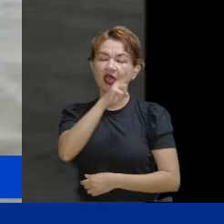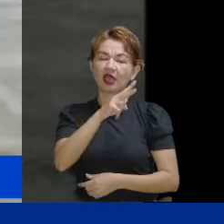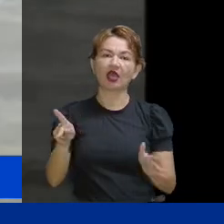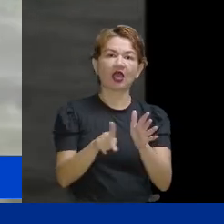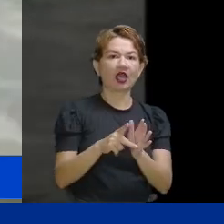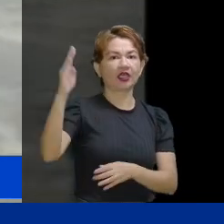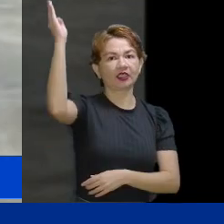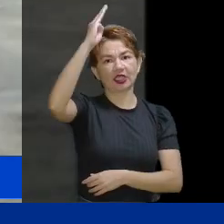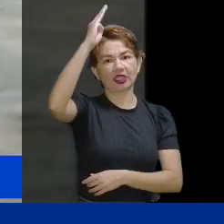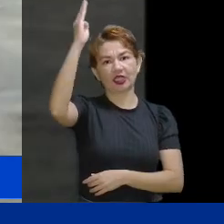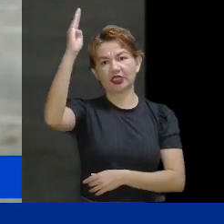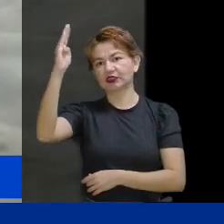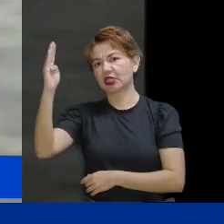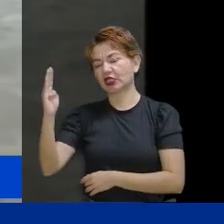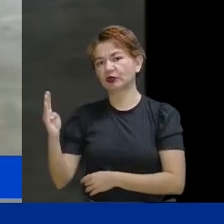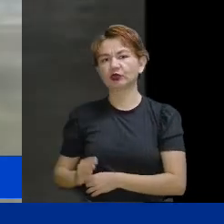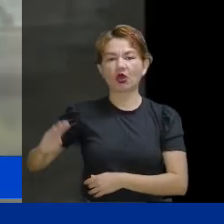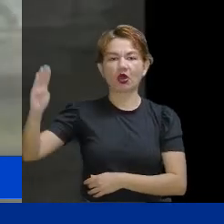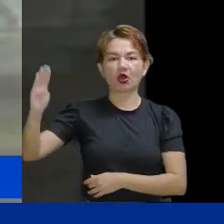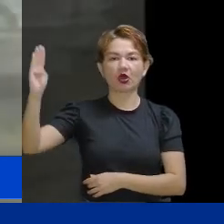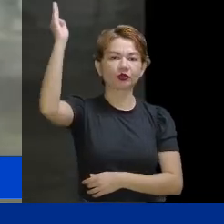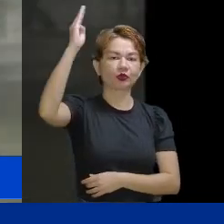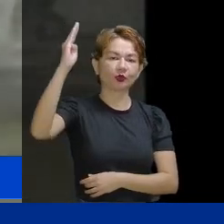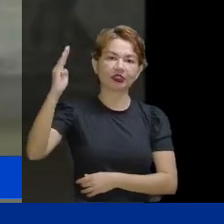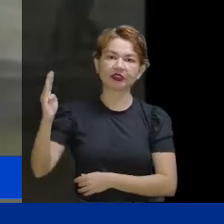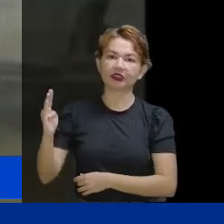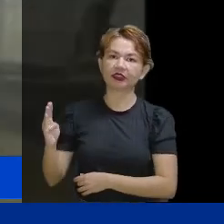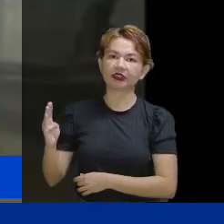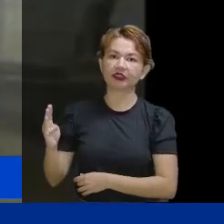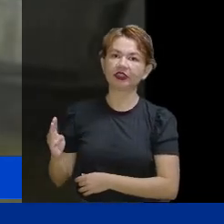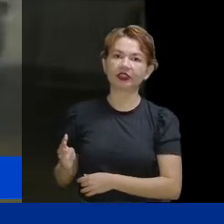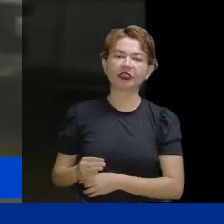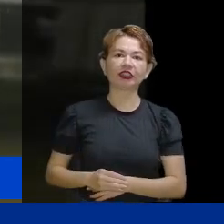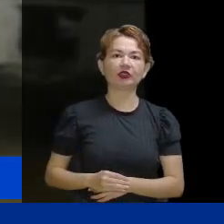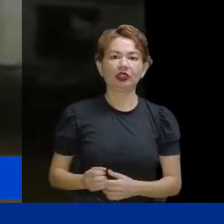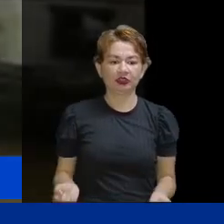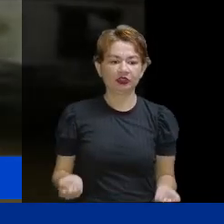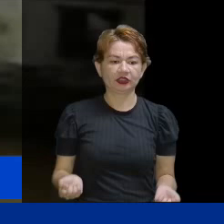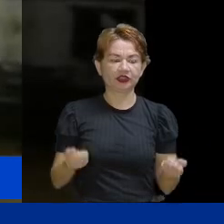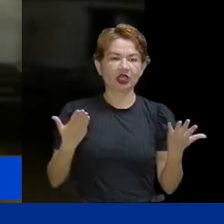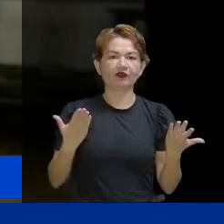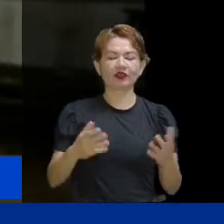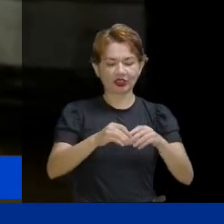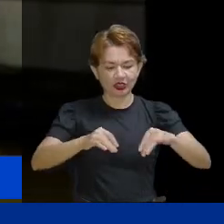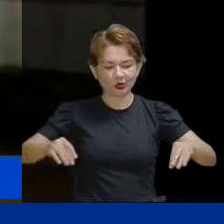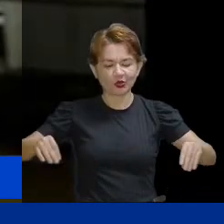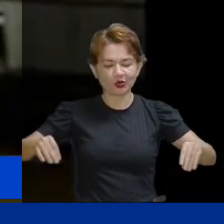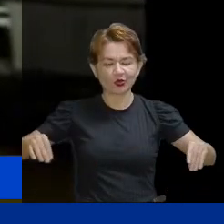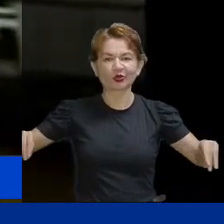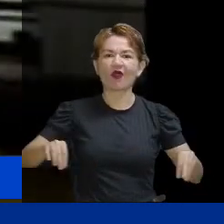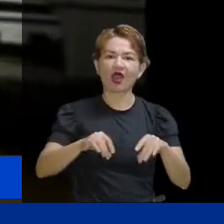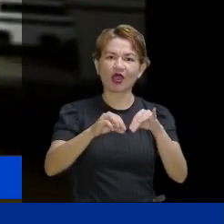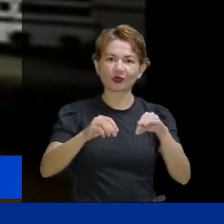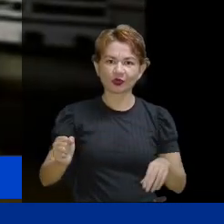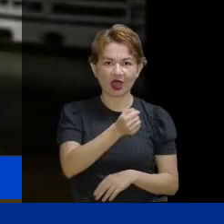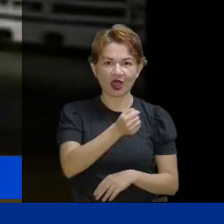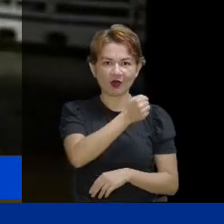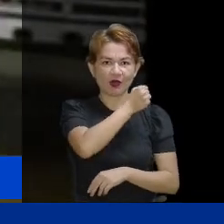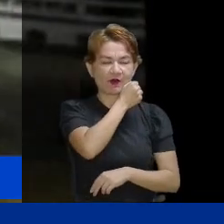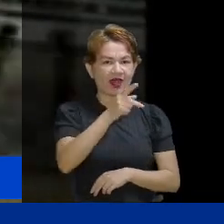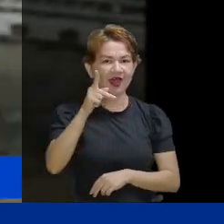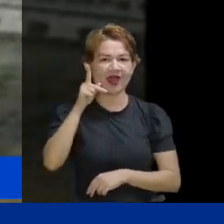sobranceira a grandeza do nosso Brasil. Salve rico torrão